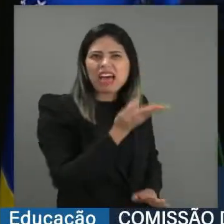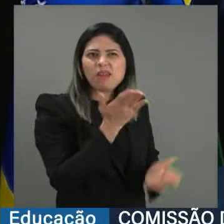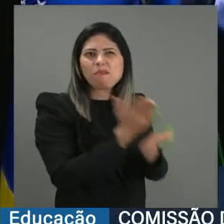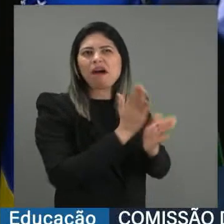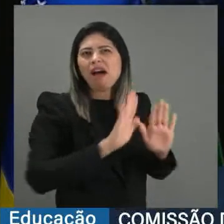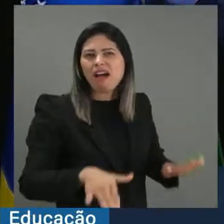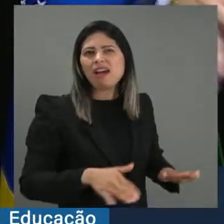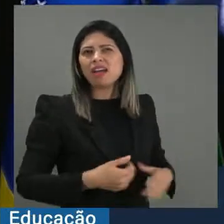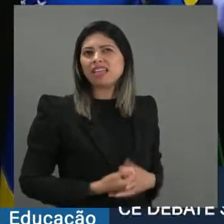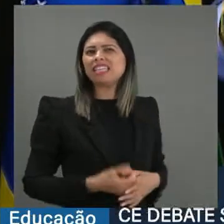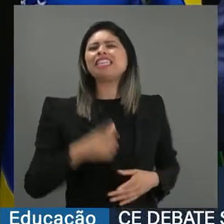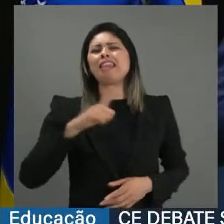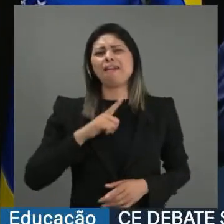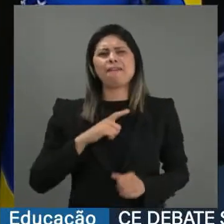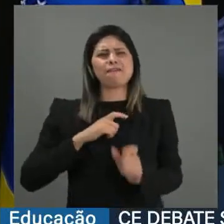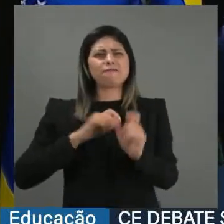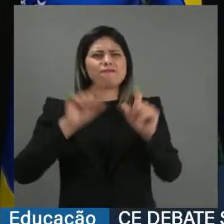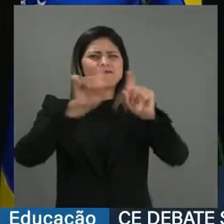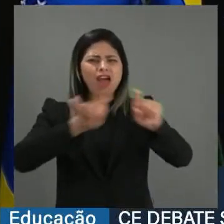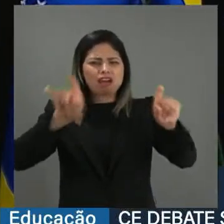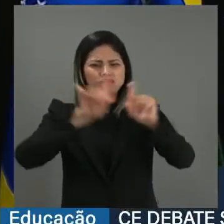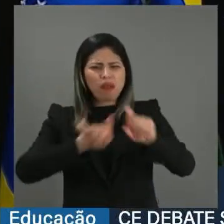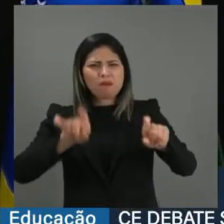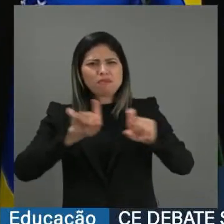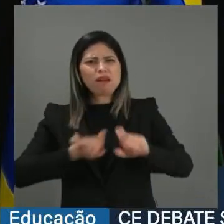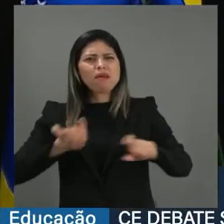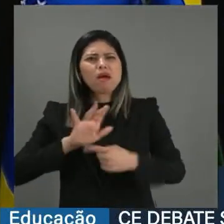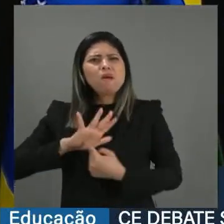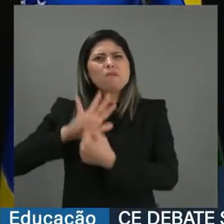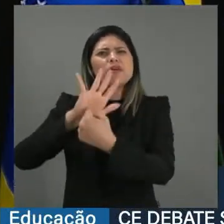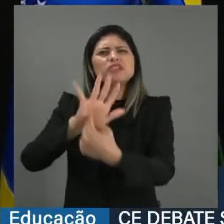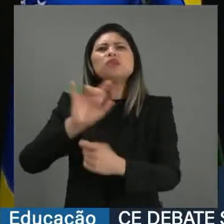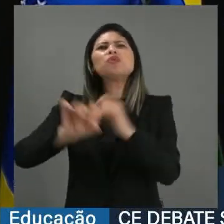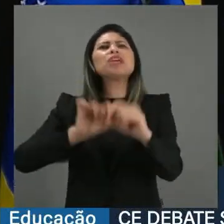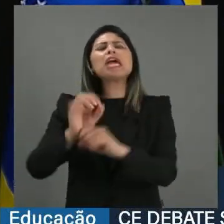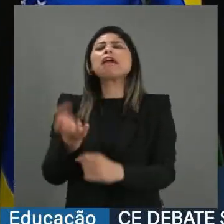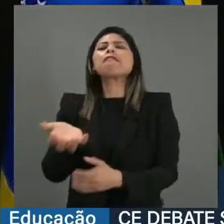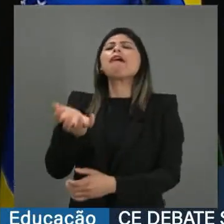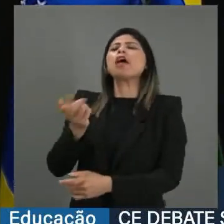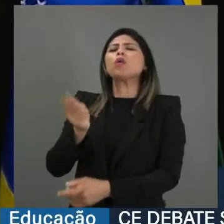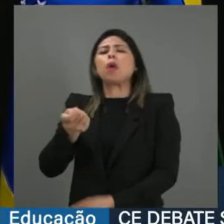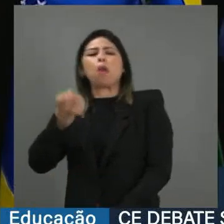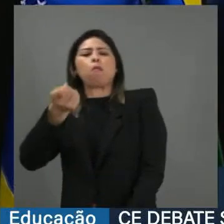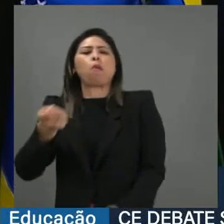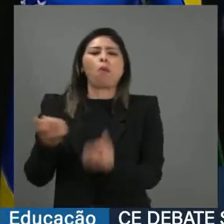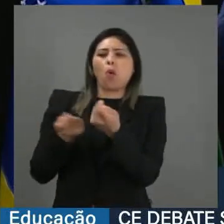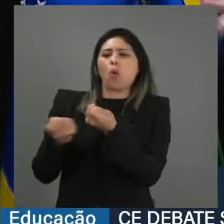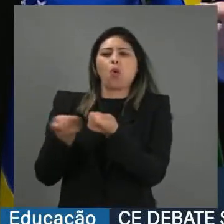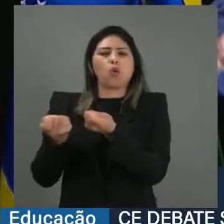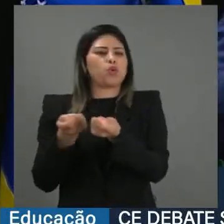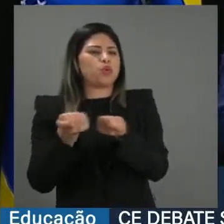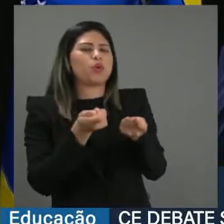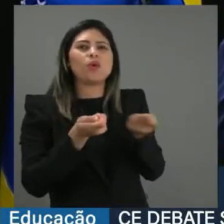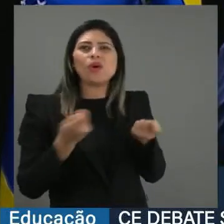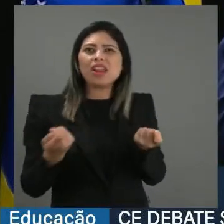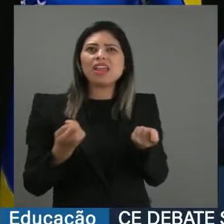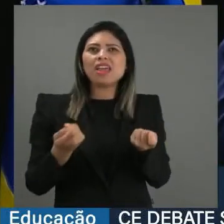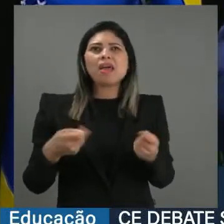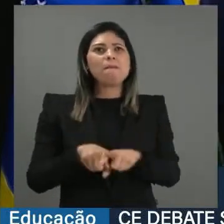por uns, por outros, mostrando o corporativismo, que querem continuar mandando. Não dá, tem uma hora que não